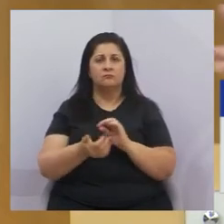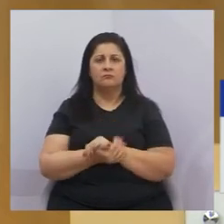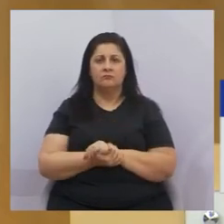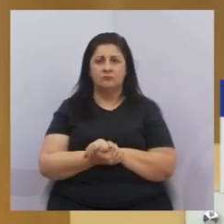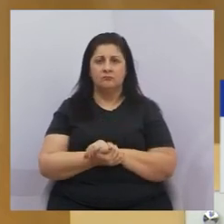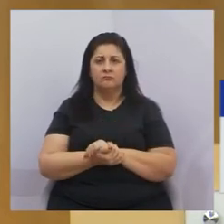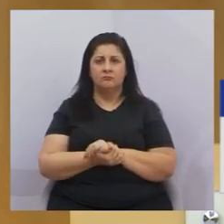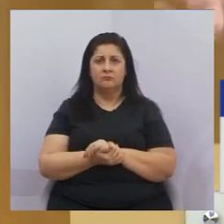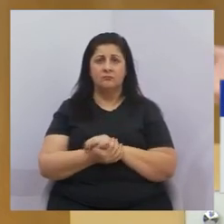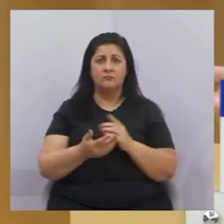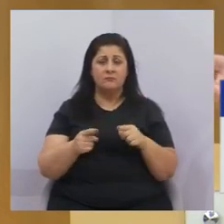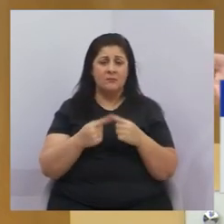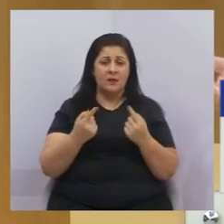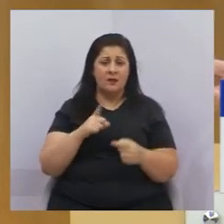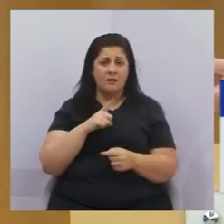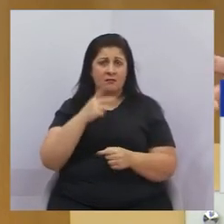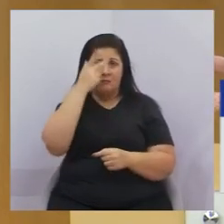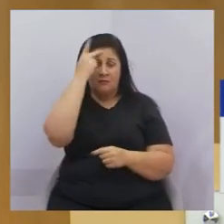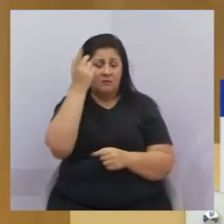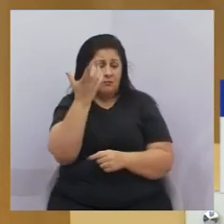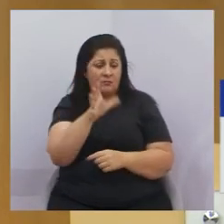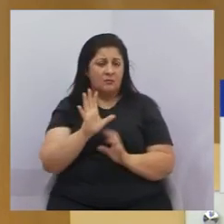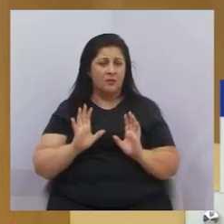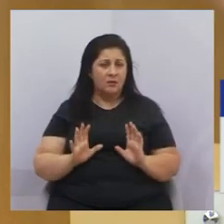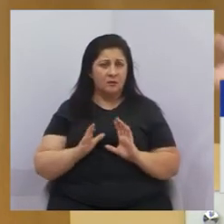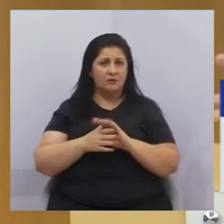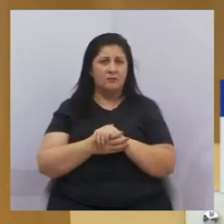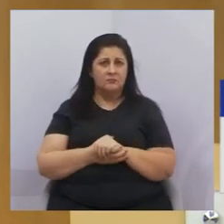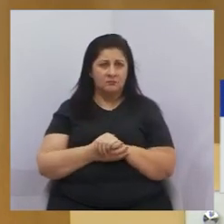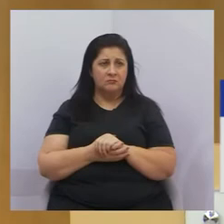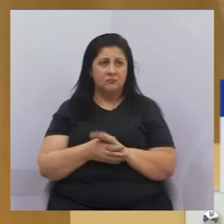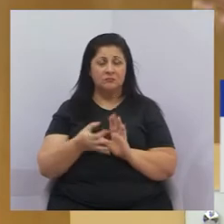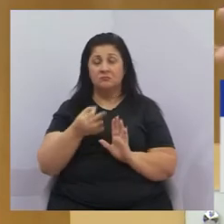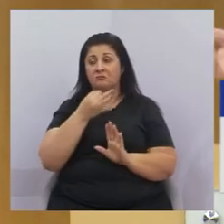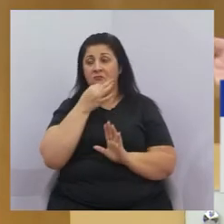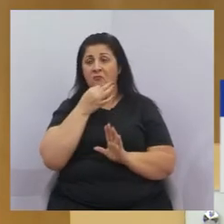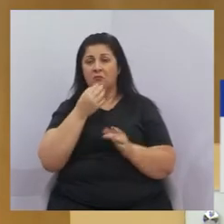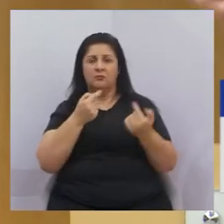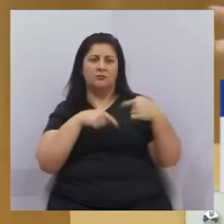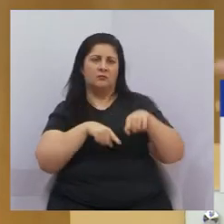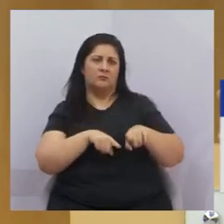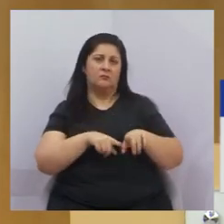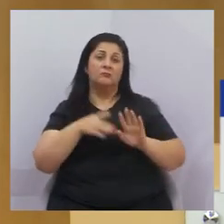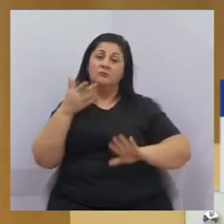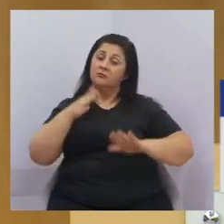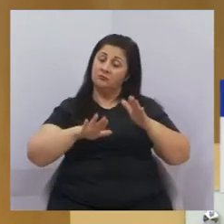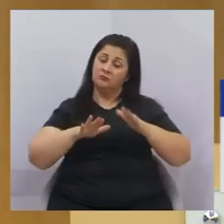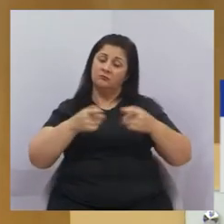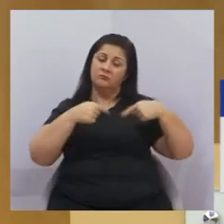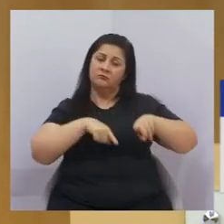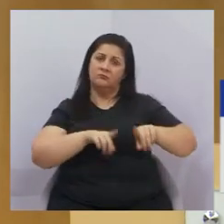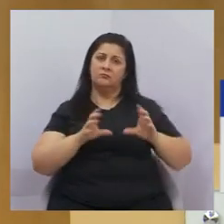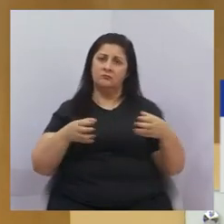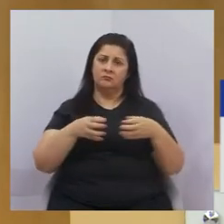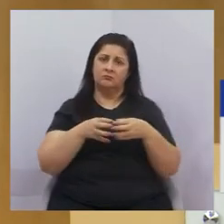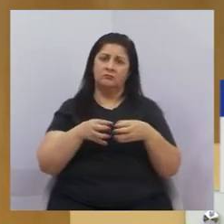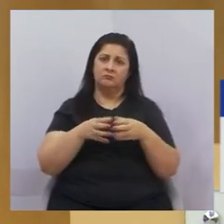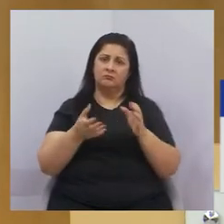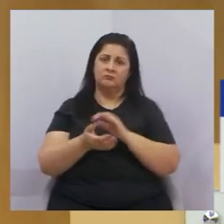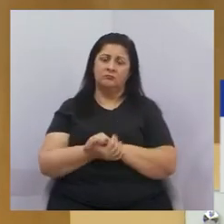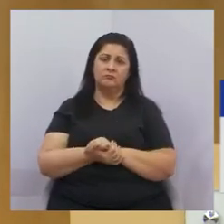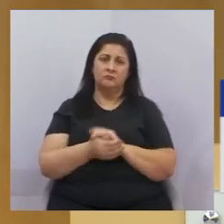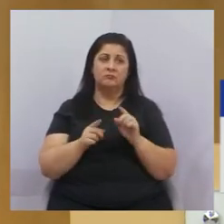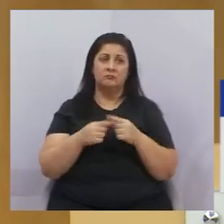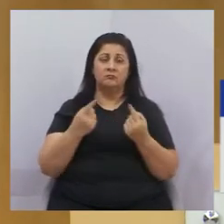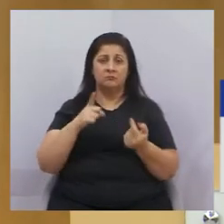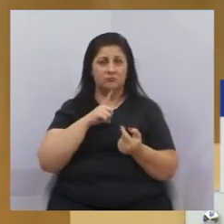Infelizmente, alguns não querem fazer parte deste grupo. Então, eles tornam as suas opiniões contrárias, muitas vezes, ao grupo. Mas nós temos